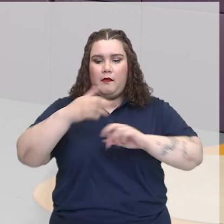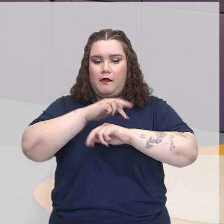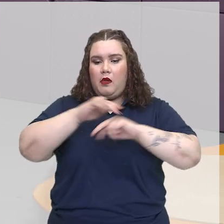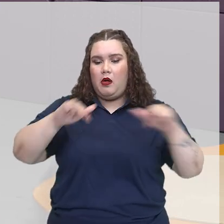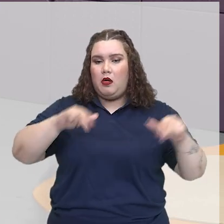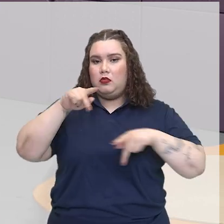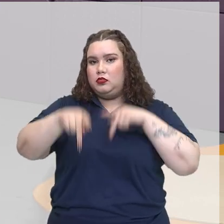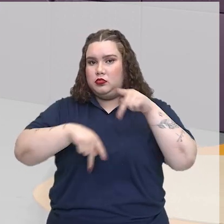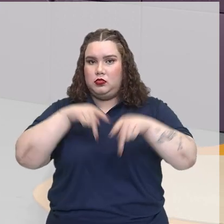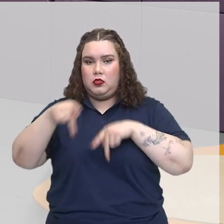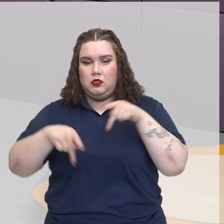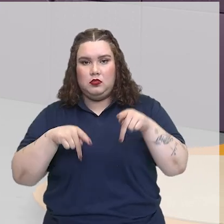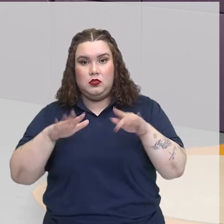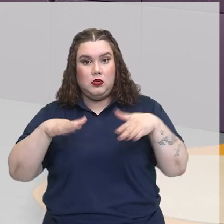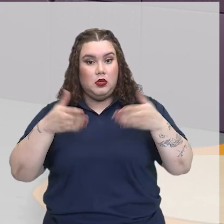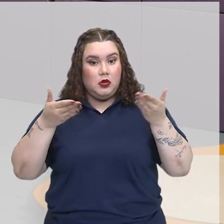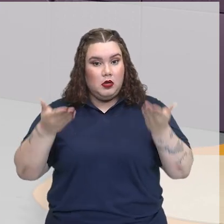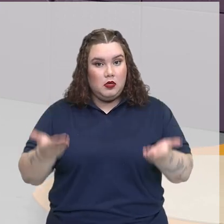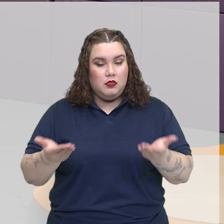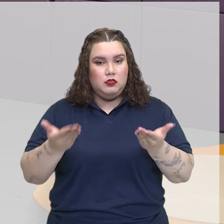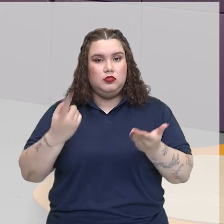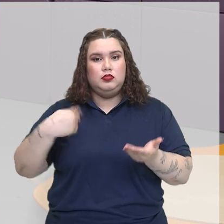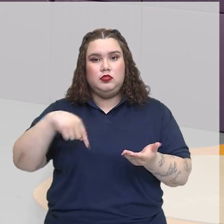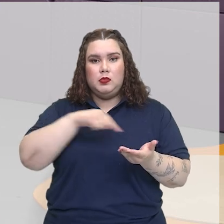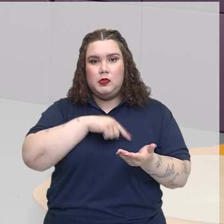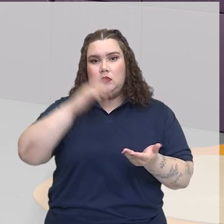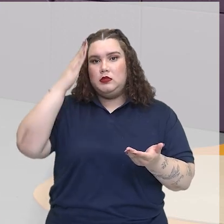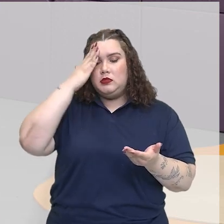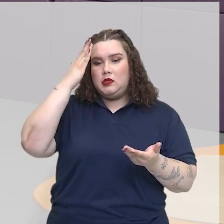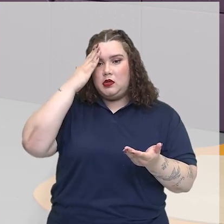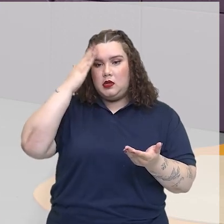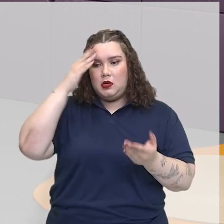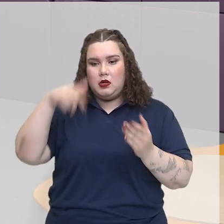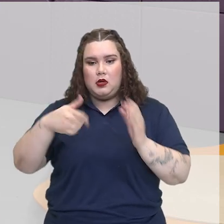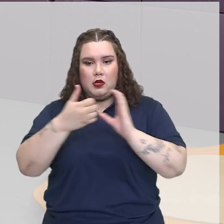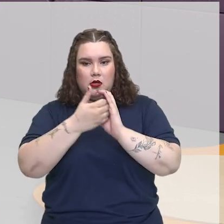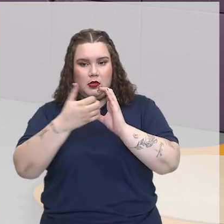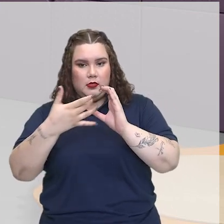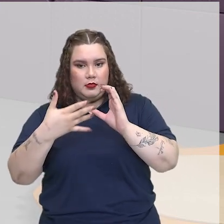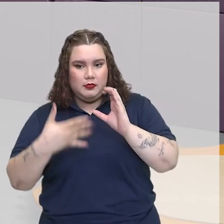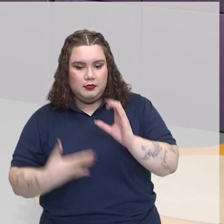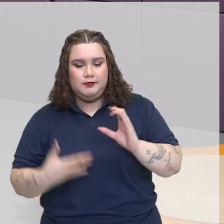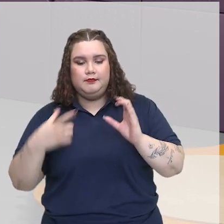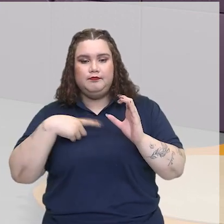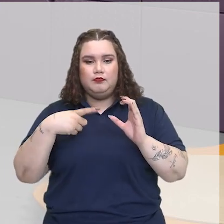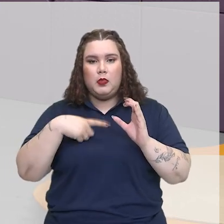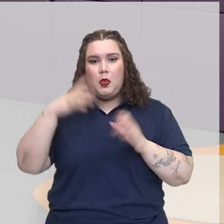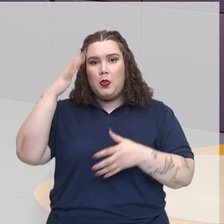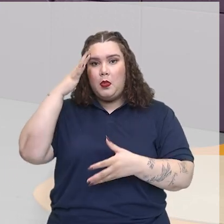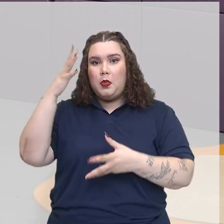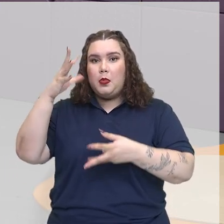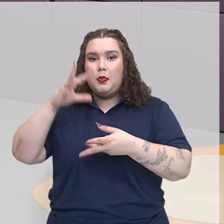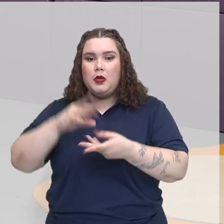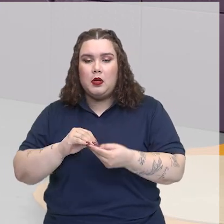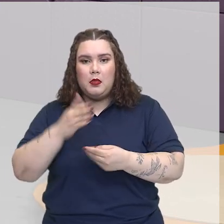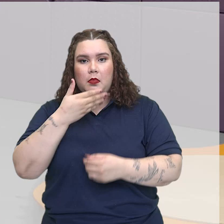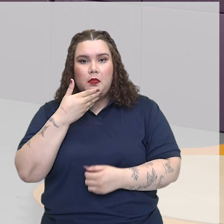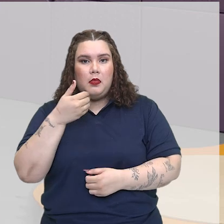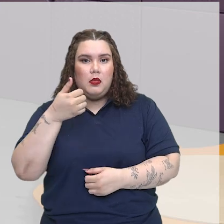né? Então vamos justamente, né, caminhar por essas características para entender